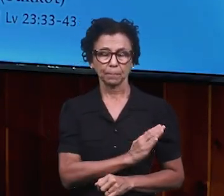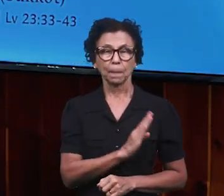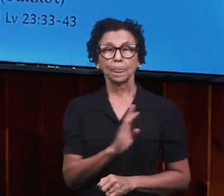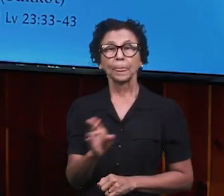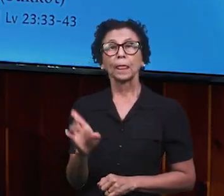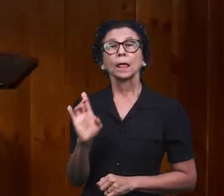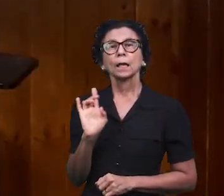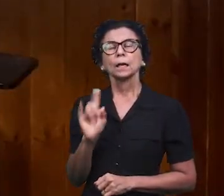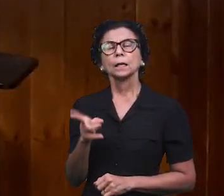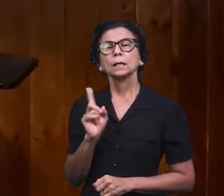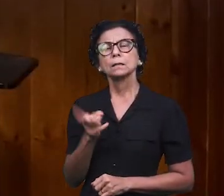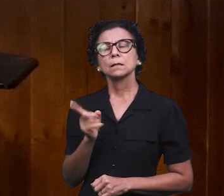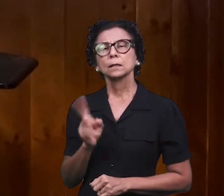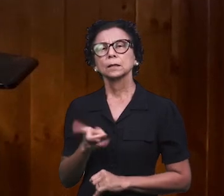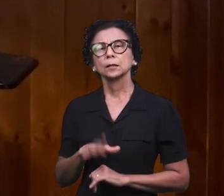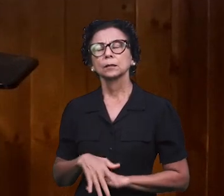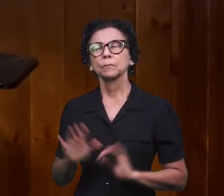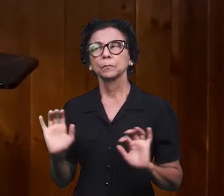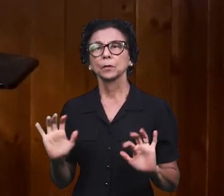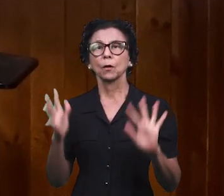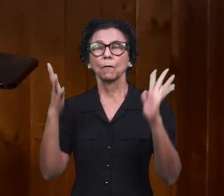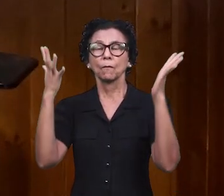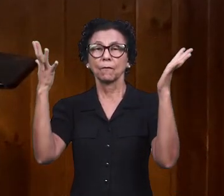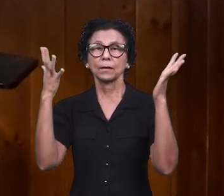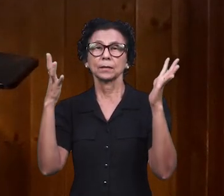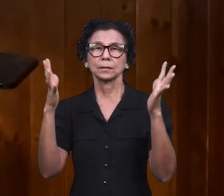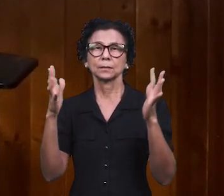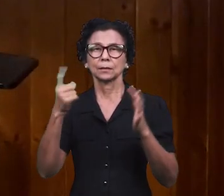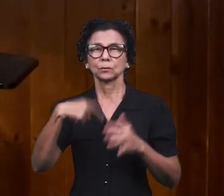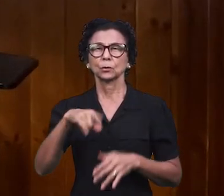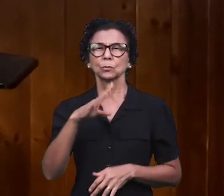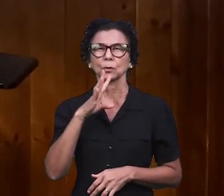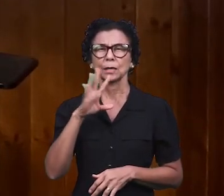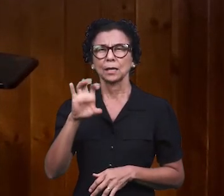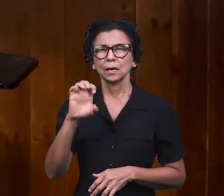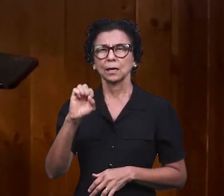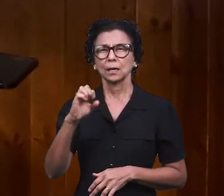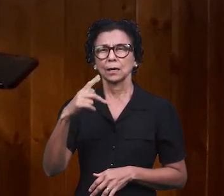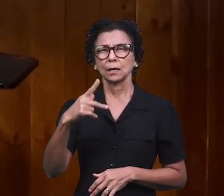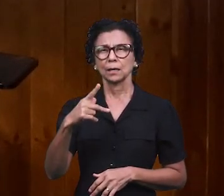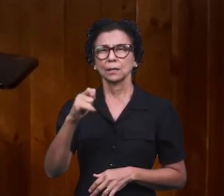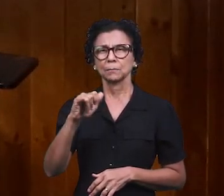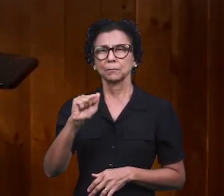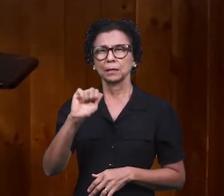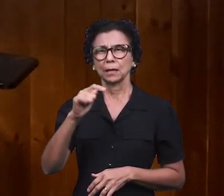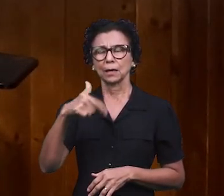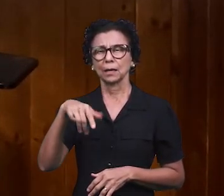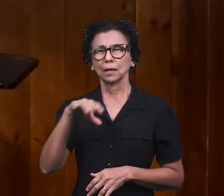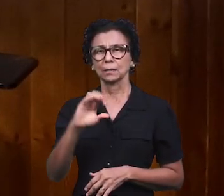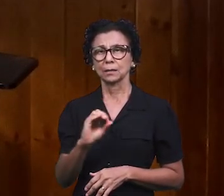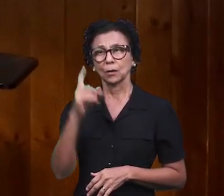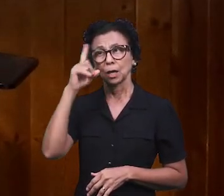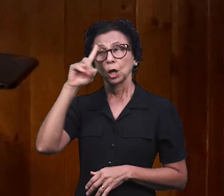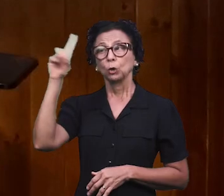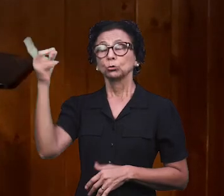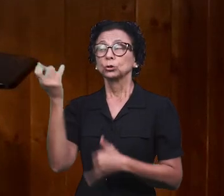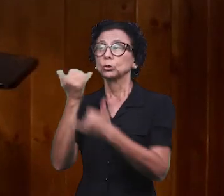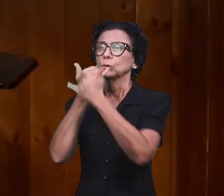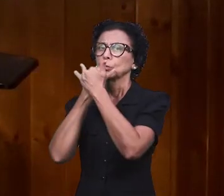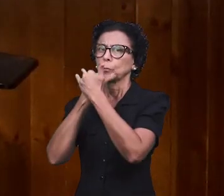ela fala, é um dia conhecido, né? Nós ouvimos isso muito, o dia do perdão, Yom